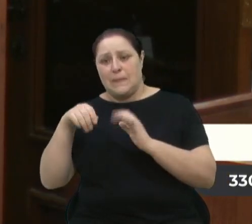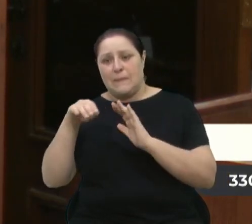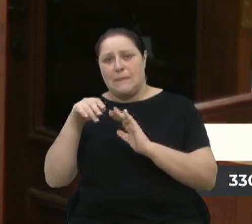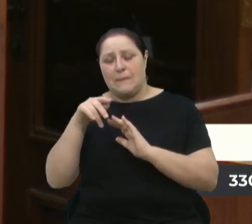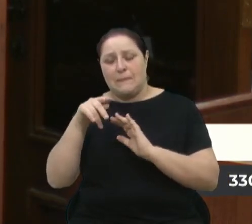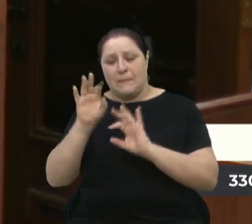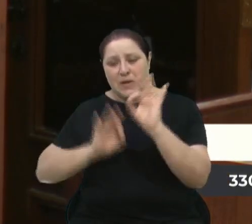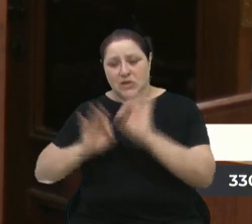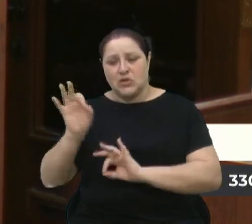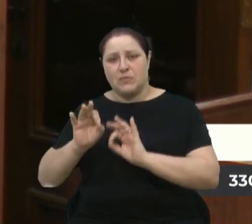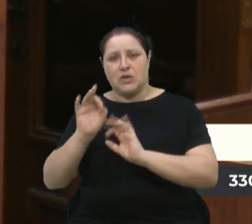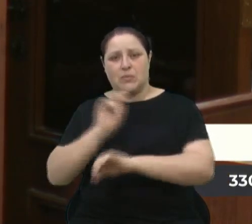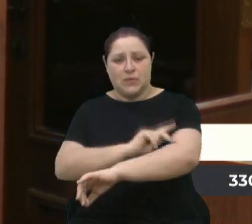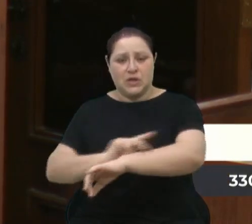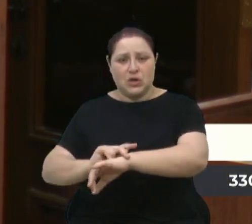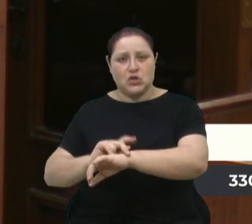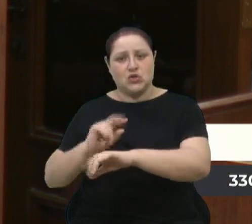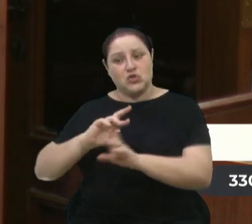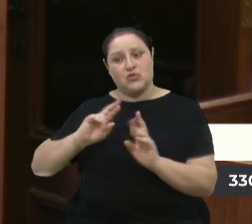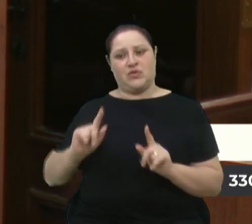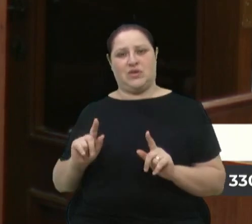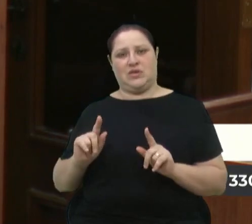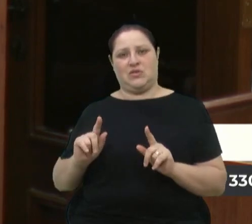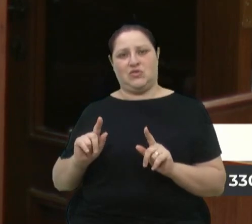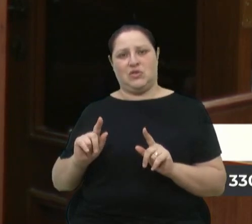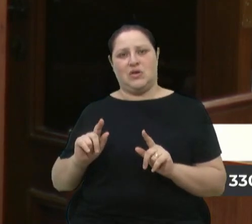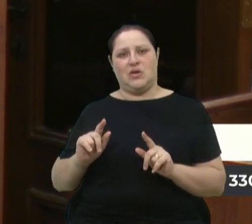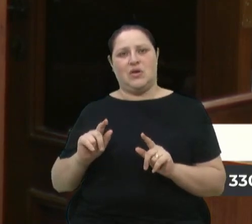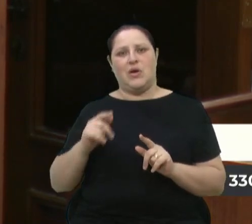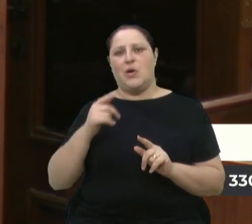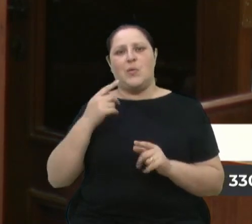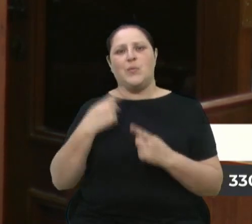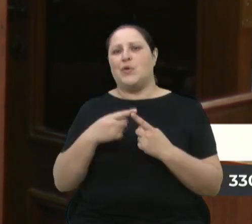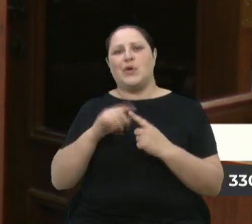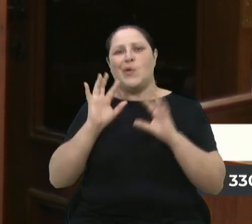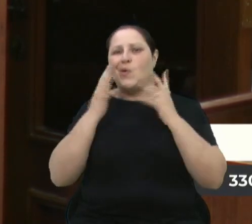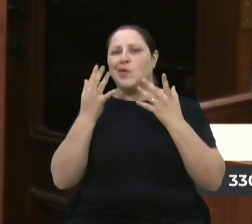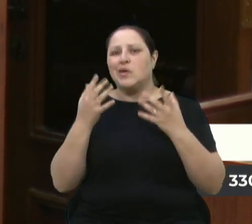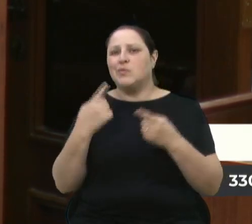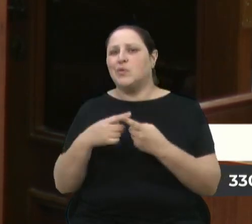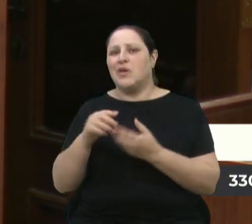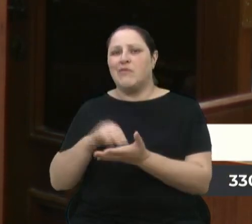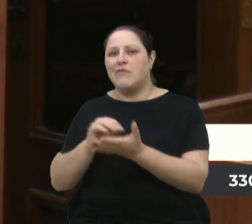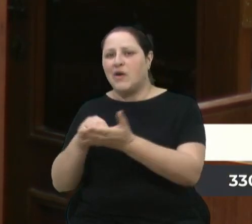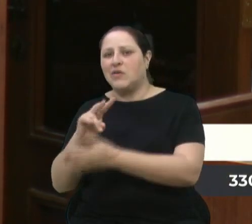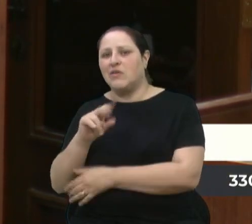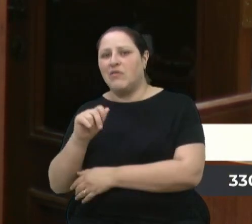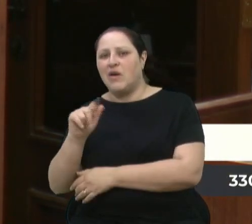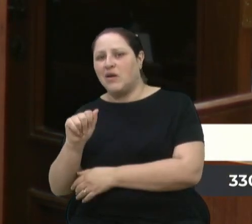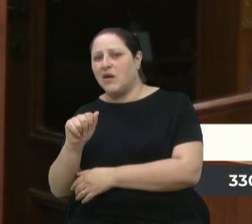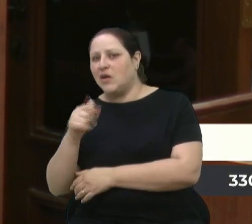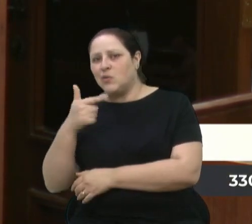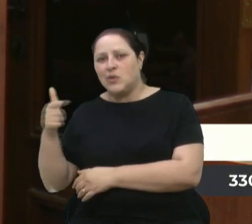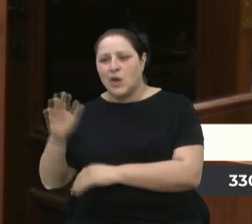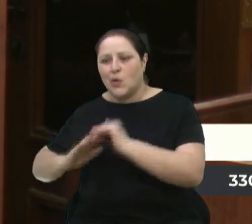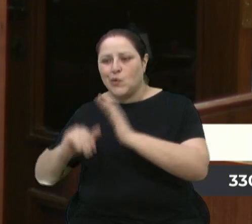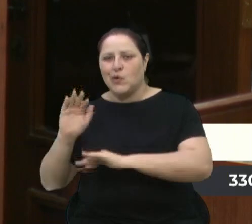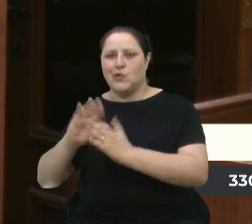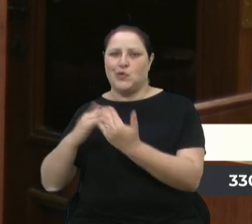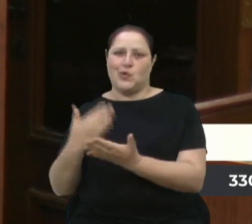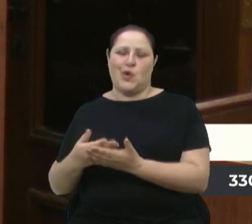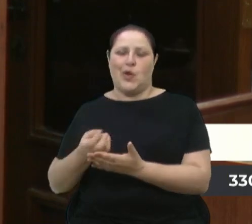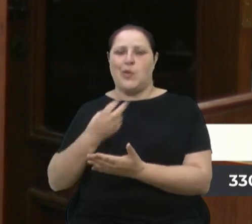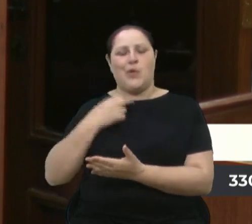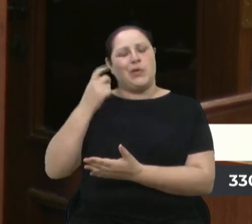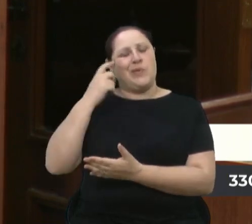como. E por que isso não está acontecendo? Porque não tem vaga e não se constrói escola. Bom, mas nós não podemos naturalizar isso. Uma parte, vereador. Já lhe concedo...